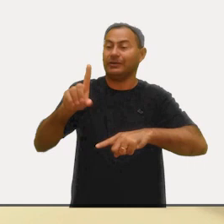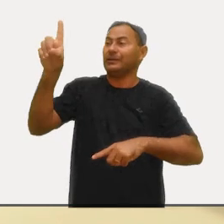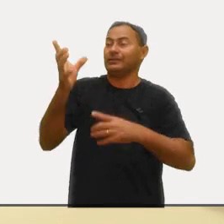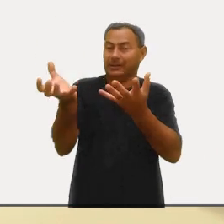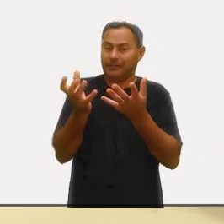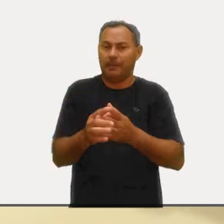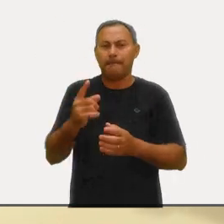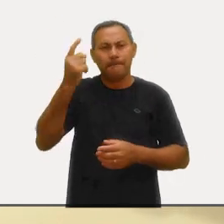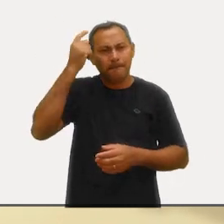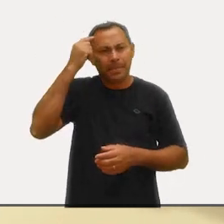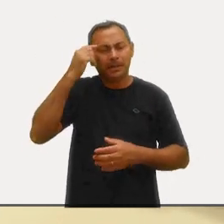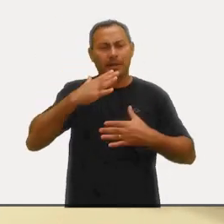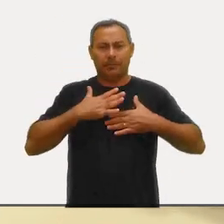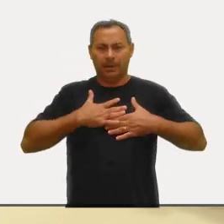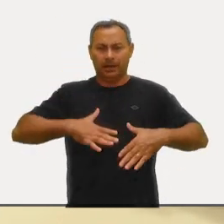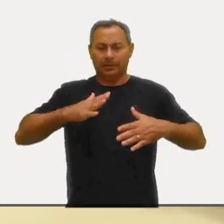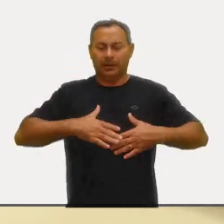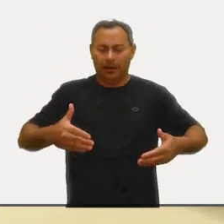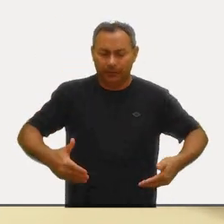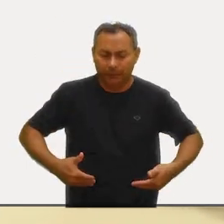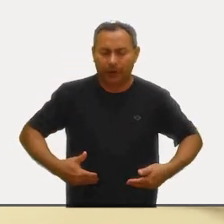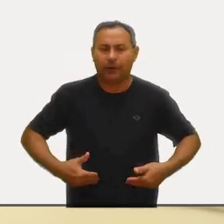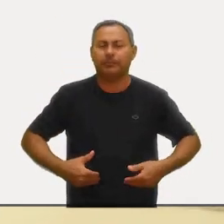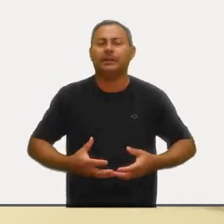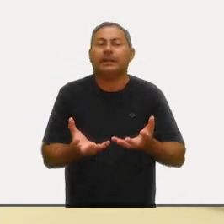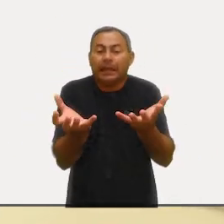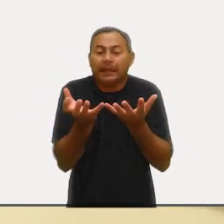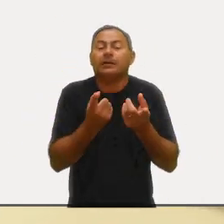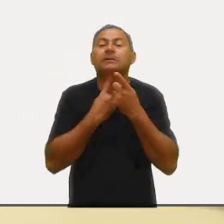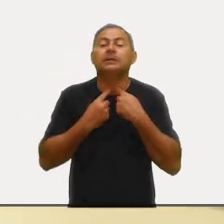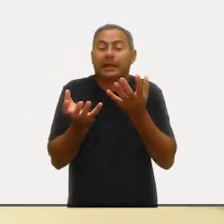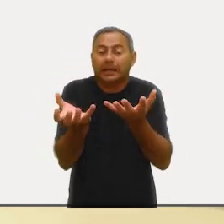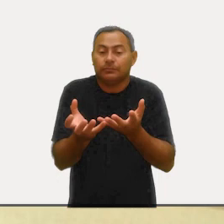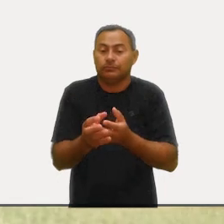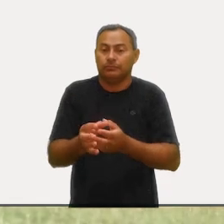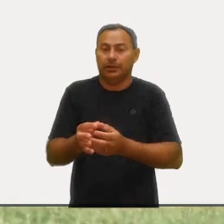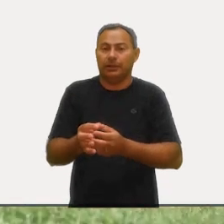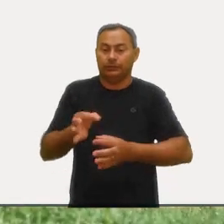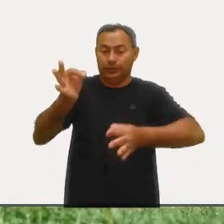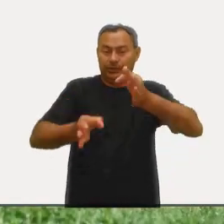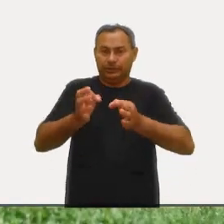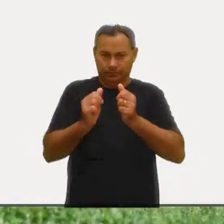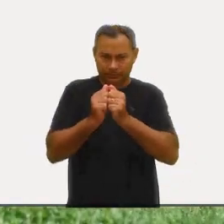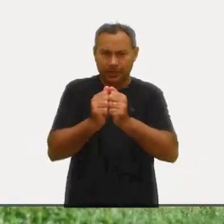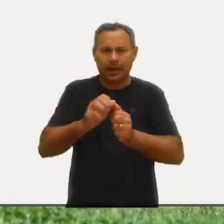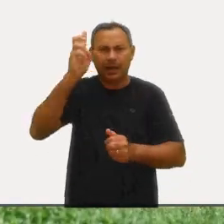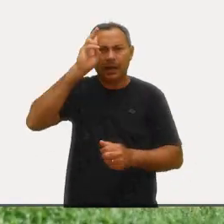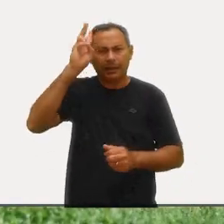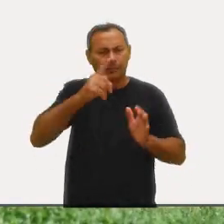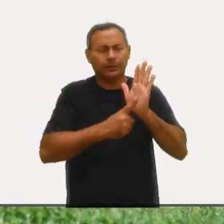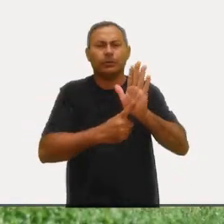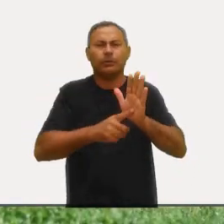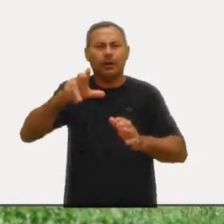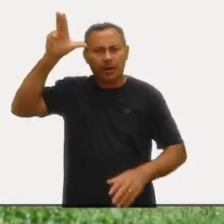quer. Pense sobre como a mansidão, a fome e a sede por justiça podem caminhar juntas. Você se lembra